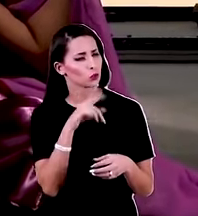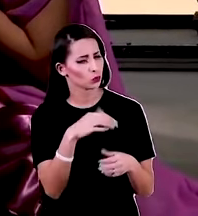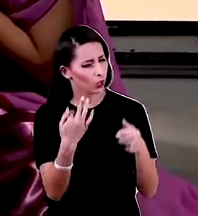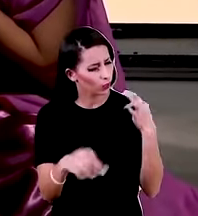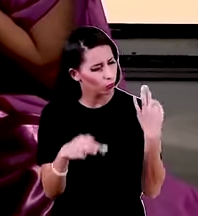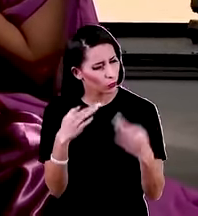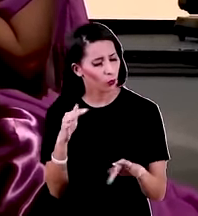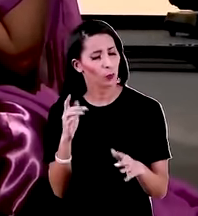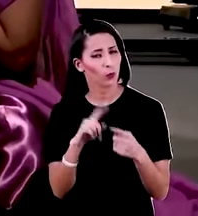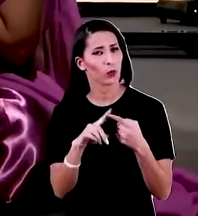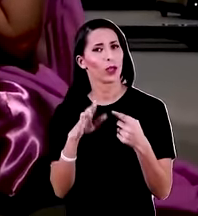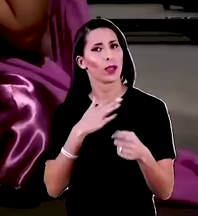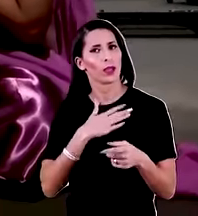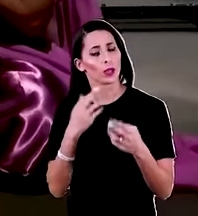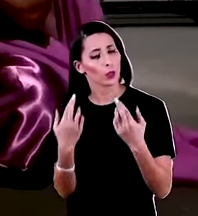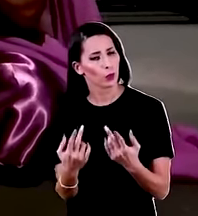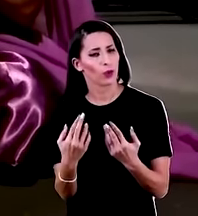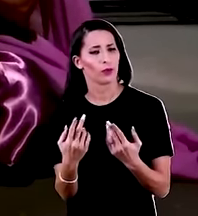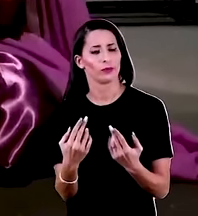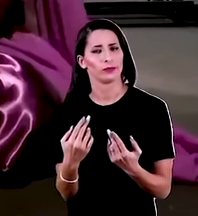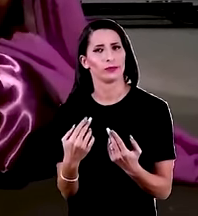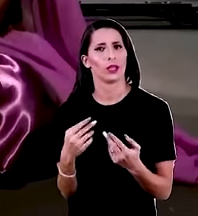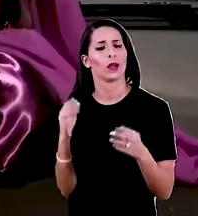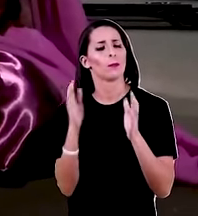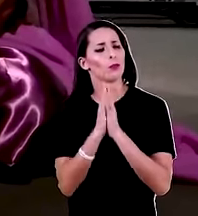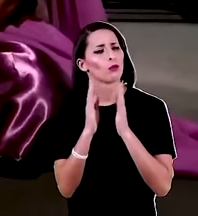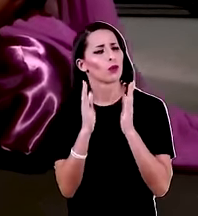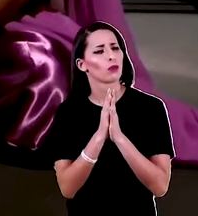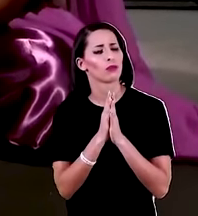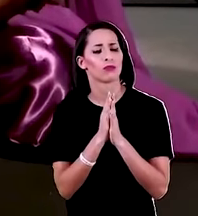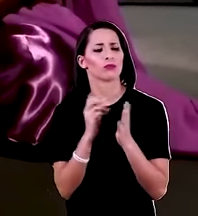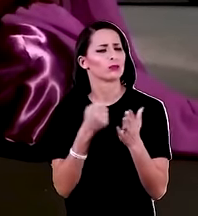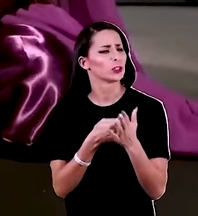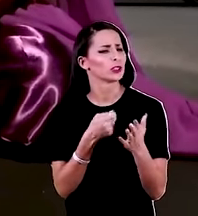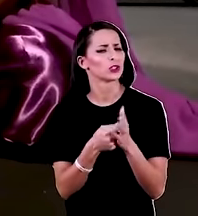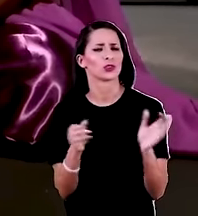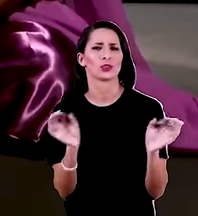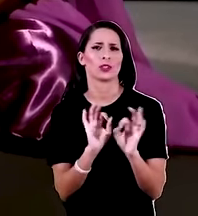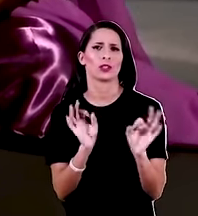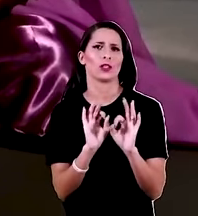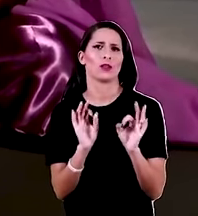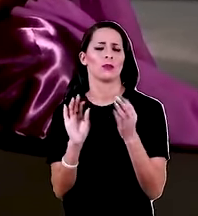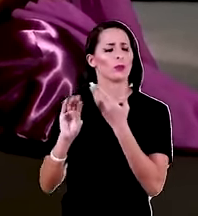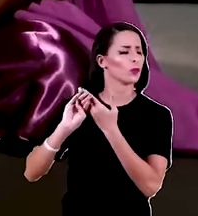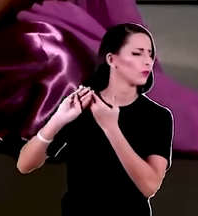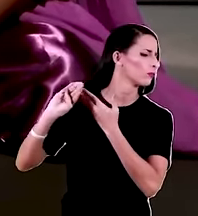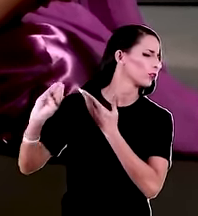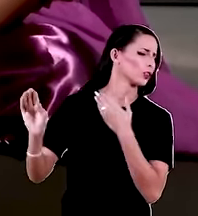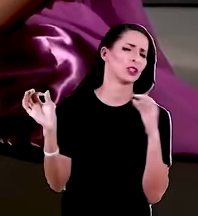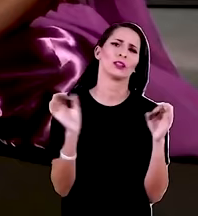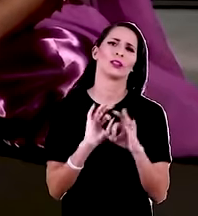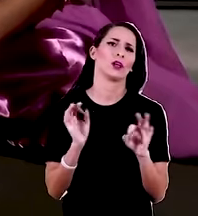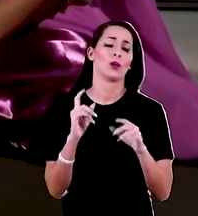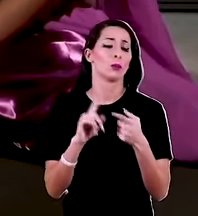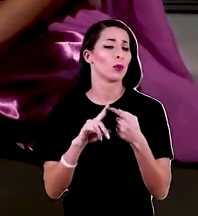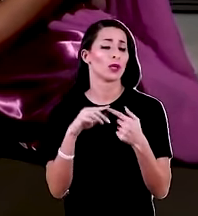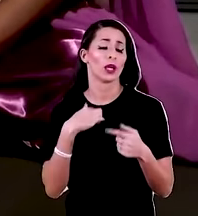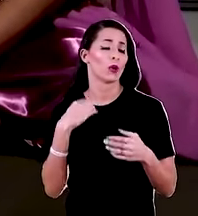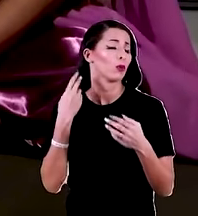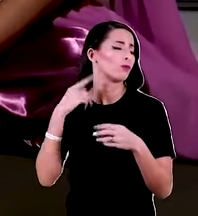minha. Mas, por favor, não insista para eu ir embora, Noemi, porque eu não